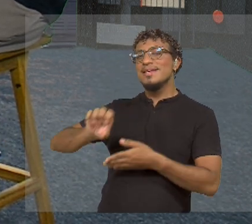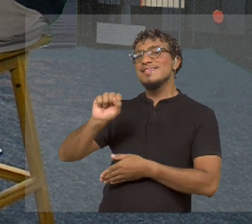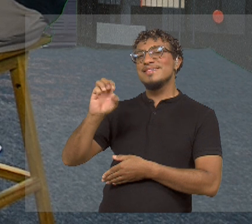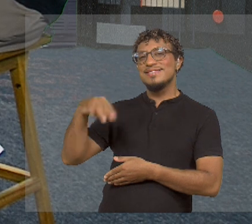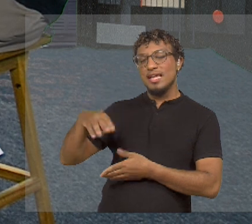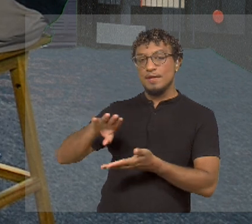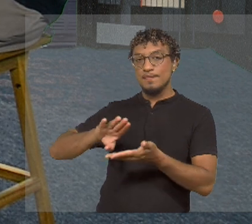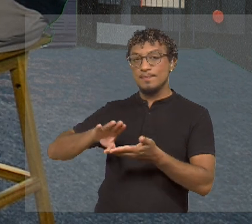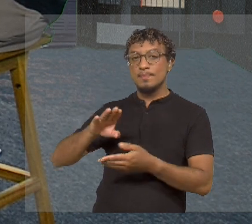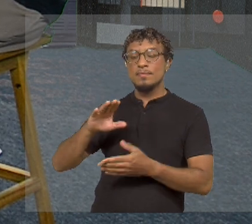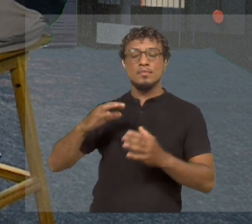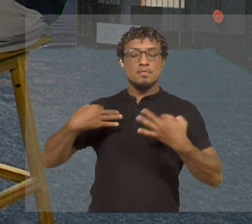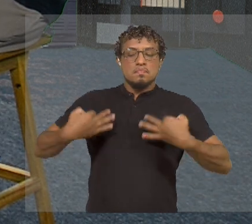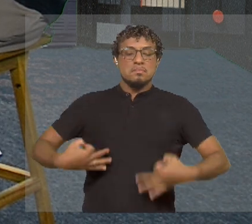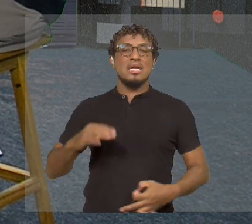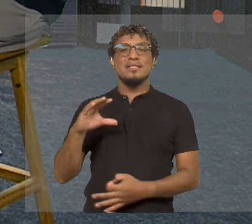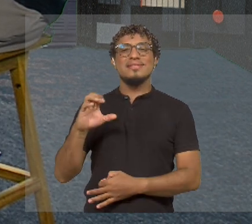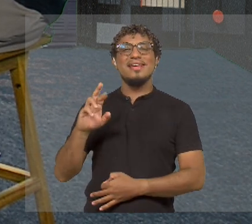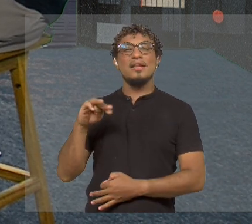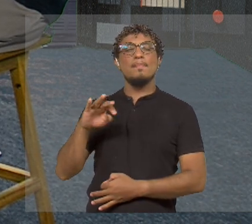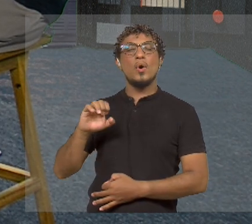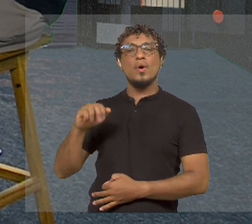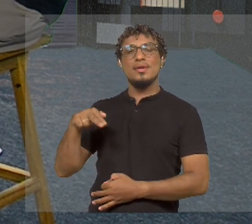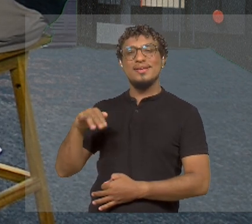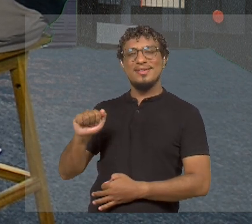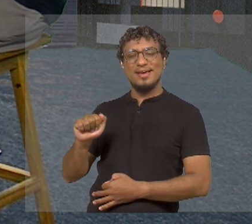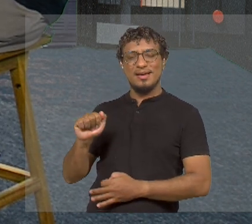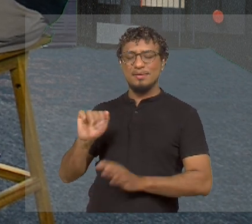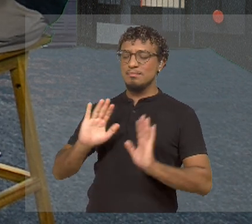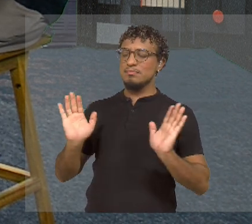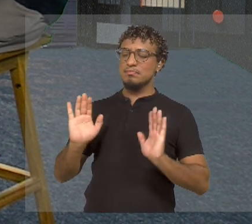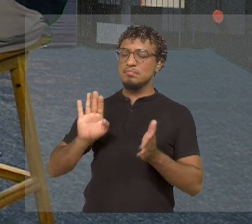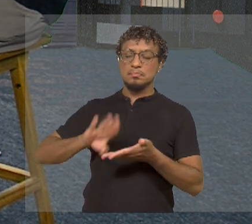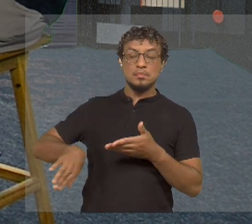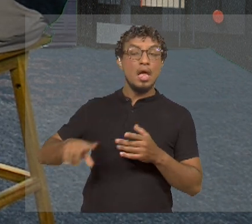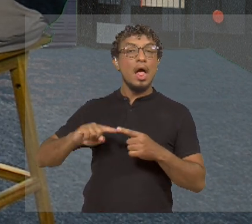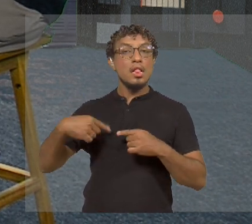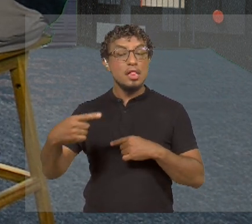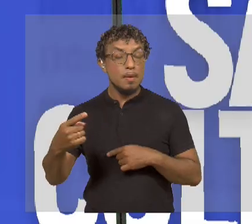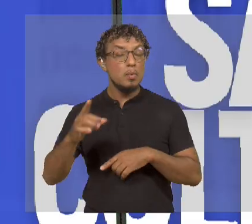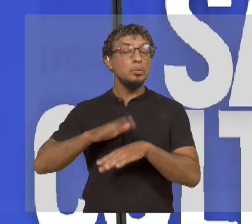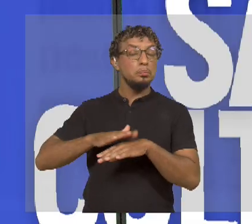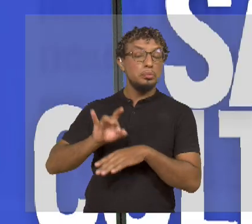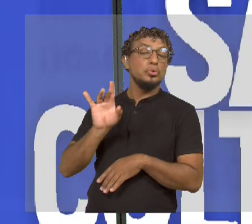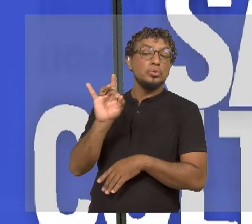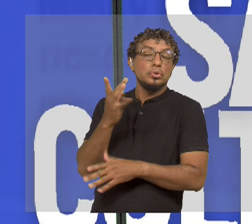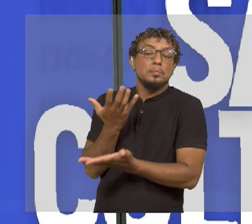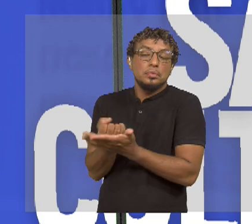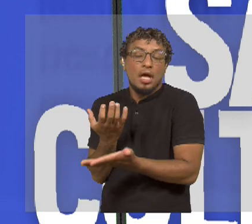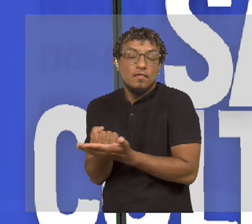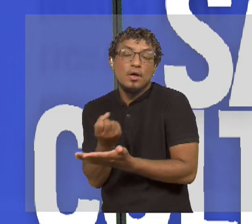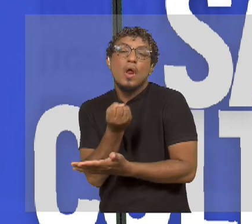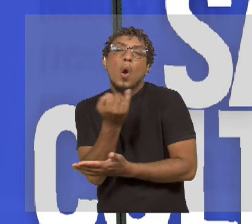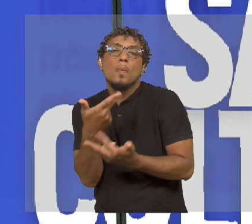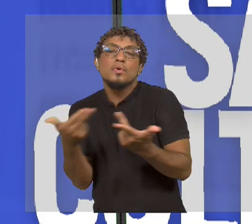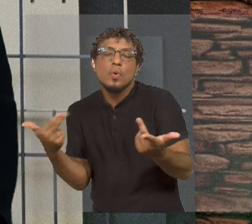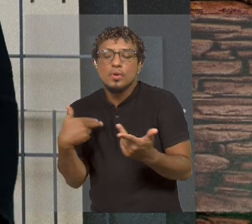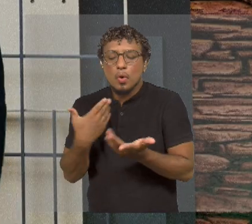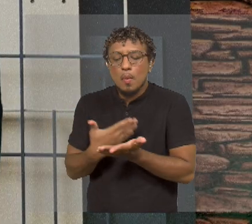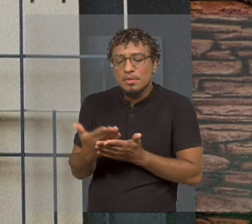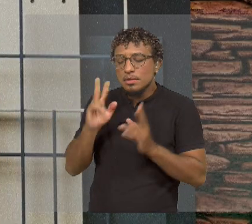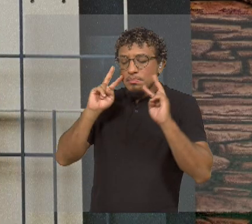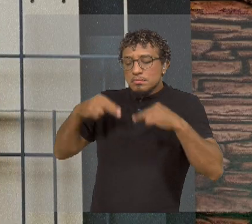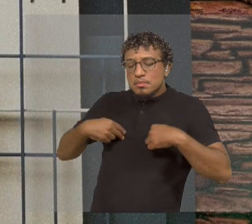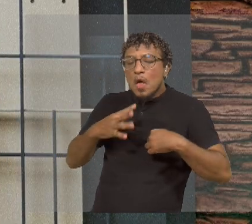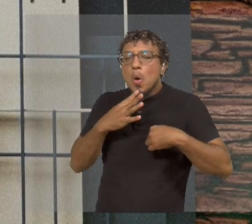aqui na ilha, né? E aí, com o passar do tempo, eu fui seguindo solo, gravando algumas coisas e também me autoconhecendo dentro da música, assim,